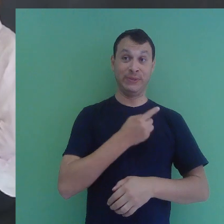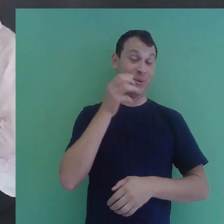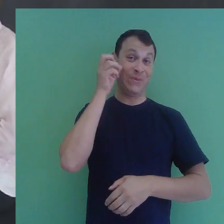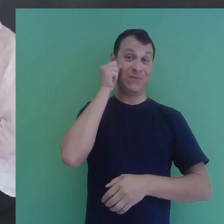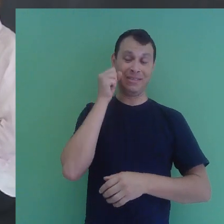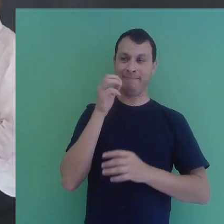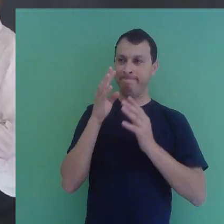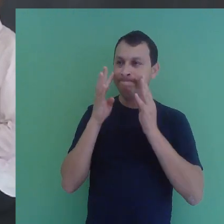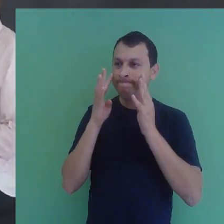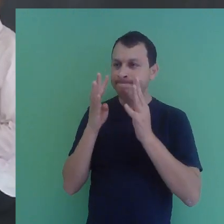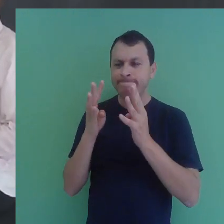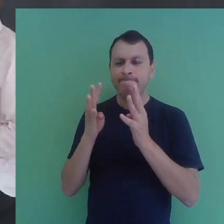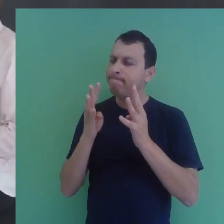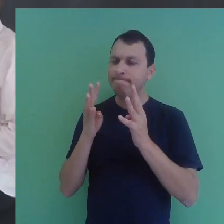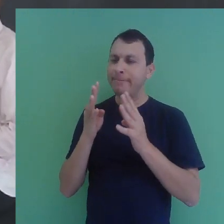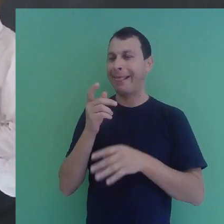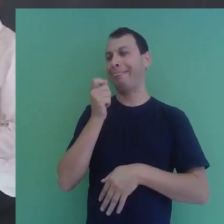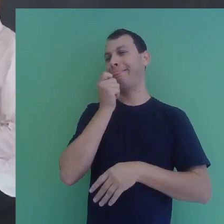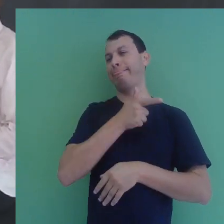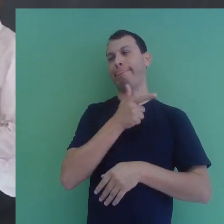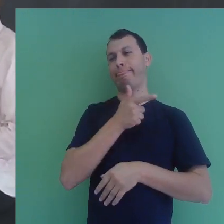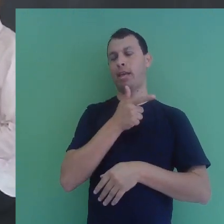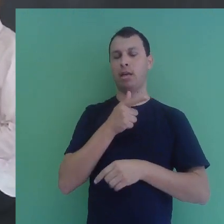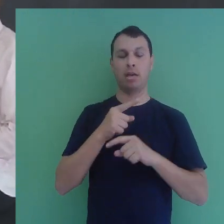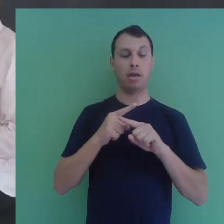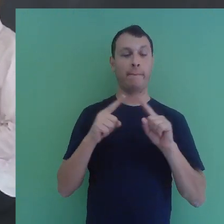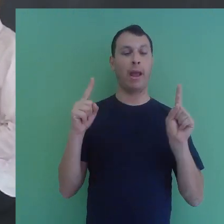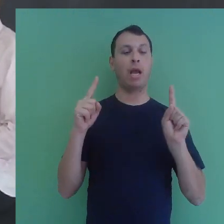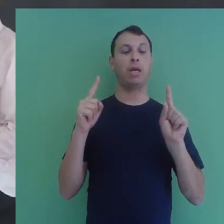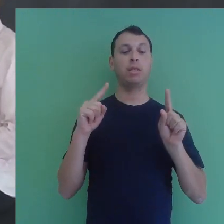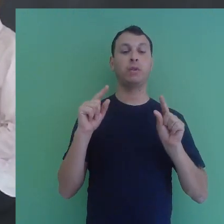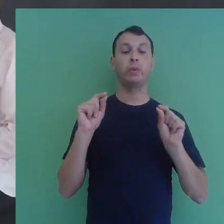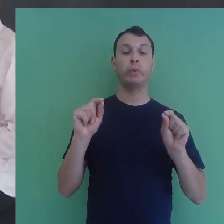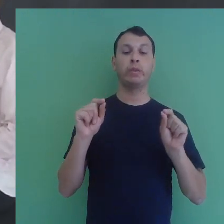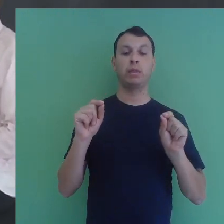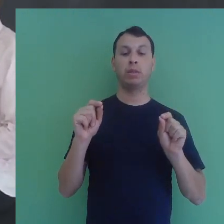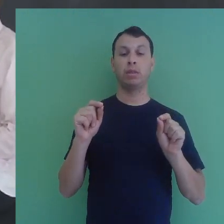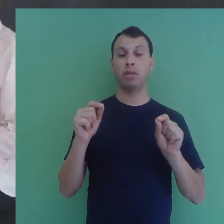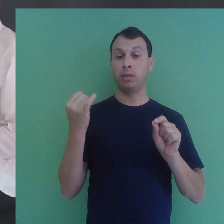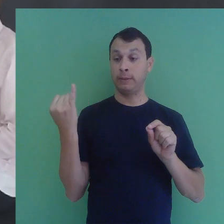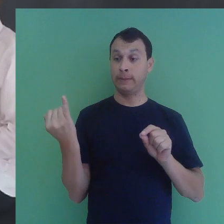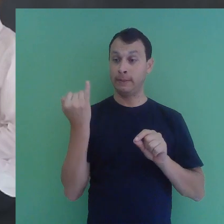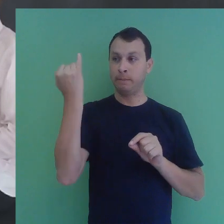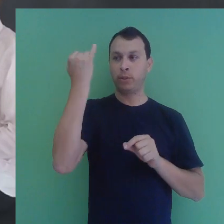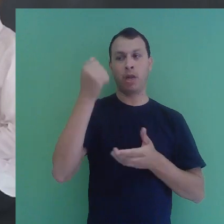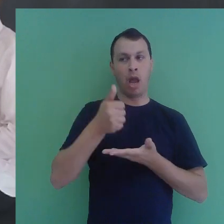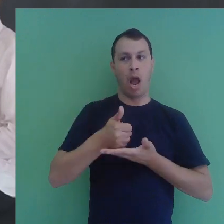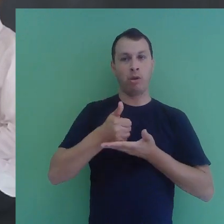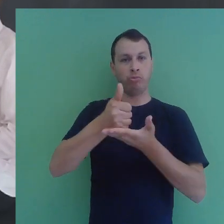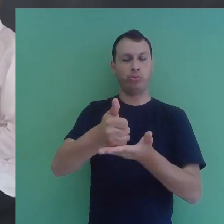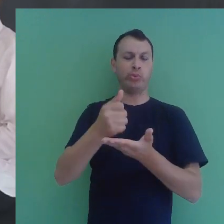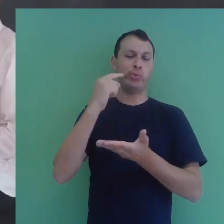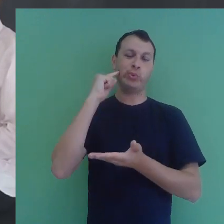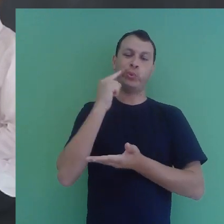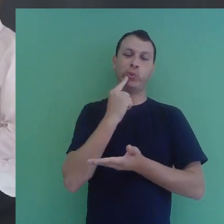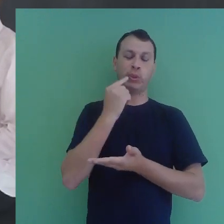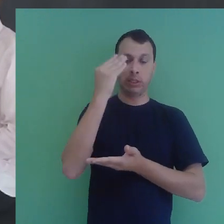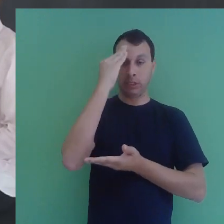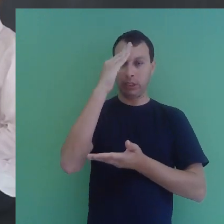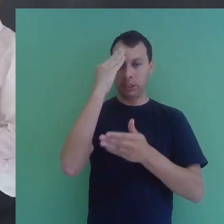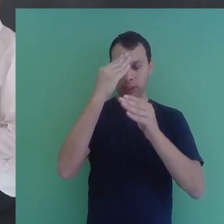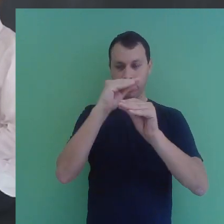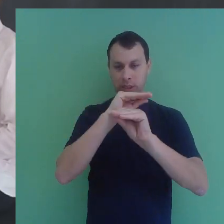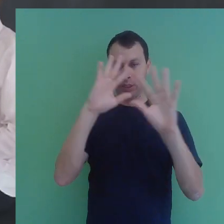não presta atenção, às vezes a gente até acha graça, a gente faz piada, só que não tem noção do quanto que aquilo ajuda, né? Pra alguém que não escuta mesmo